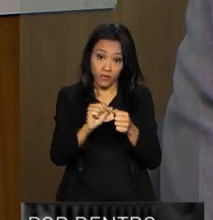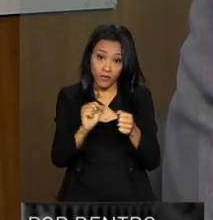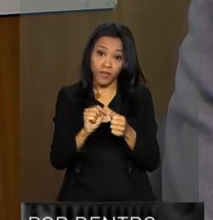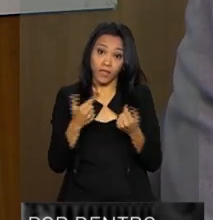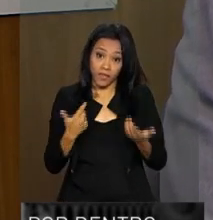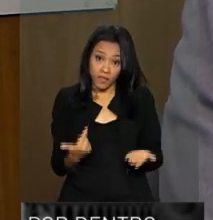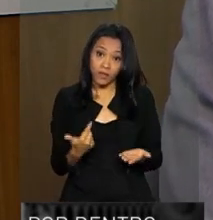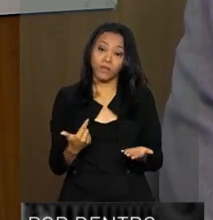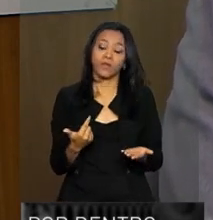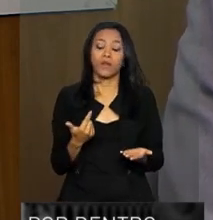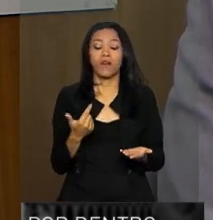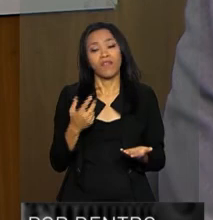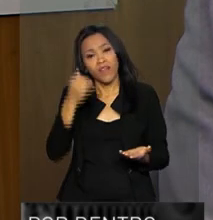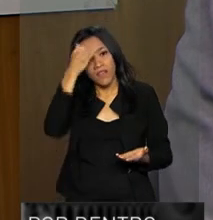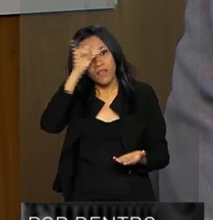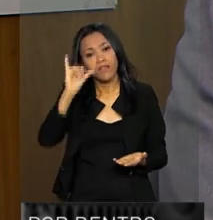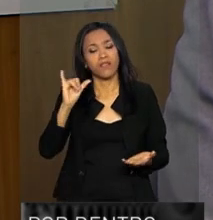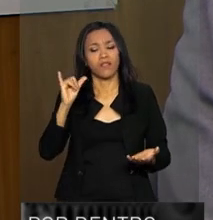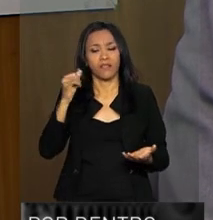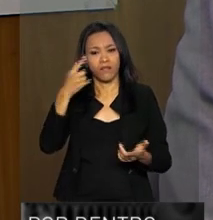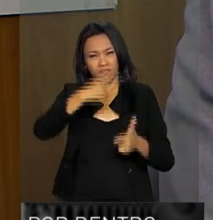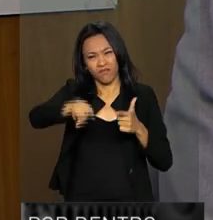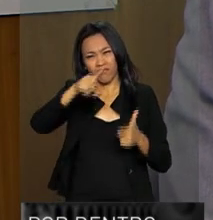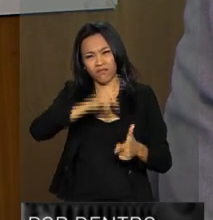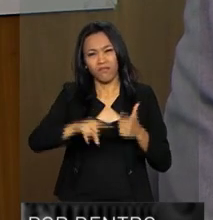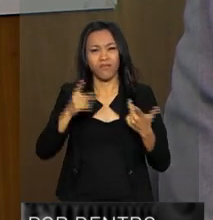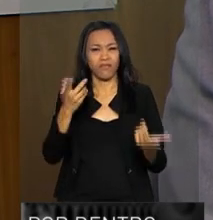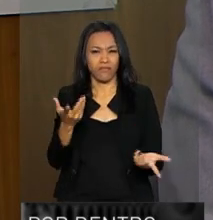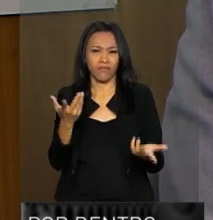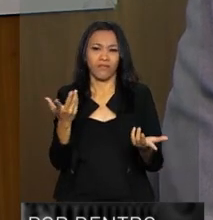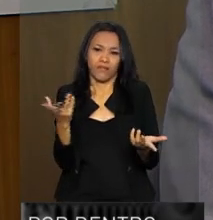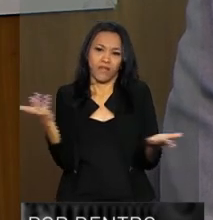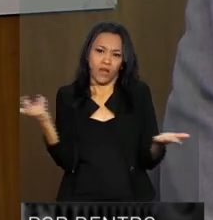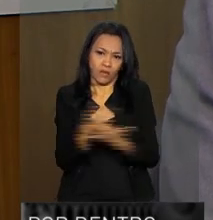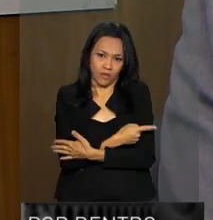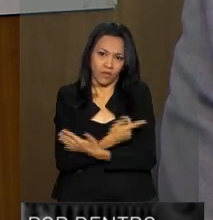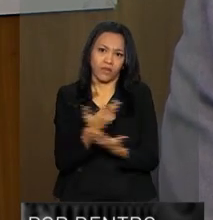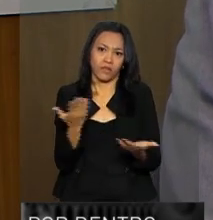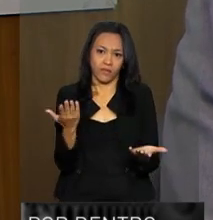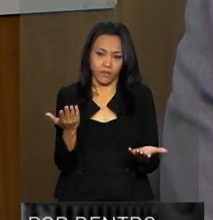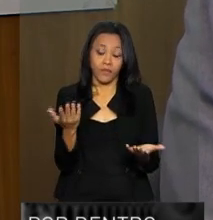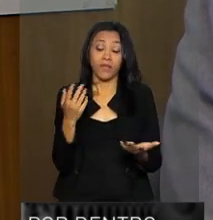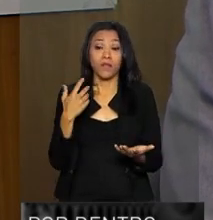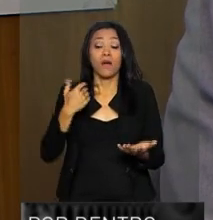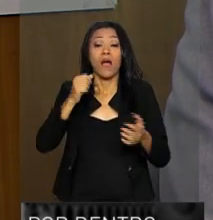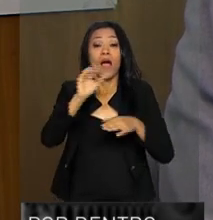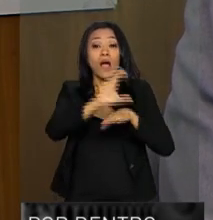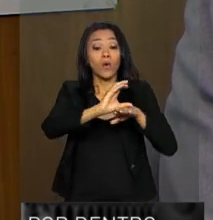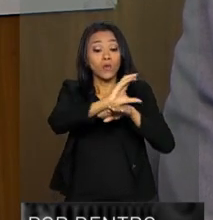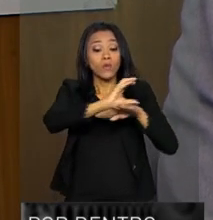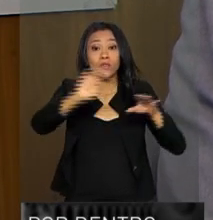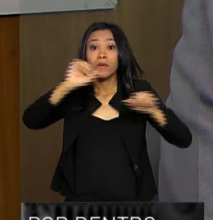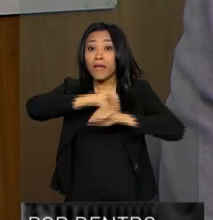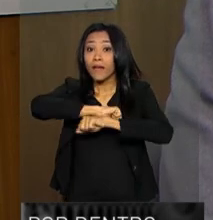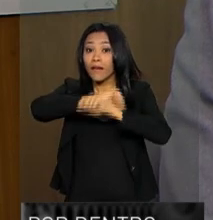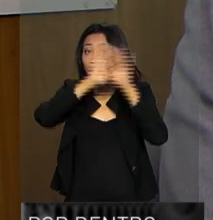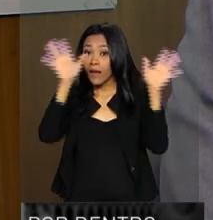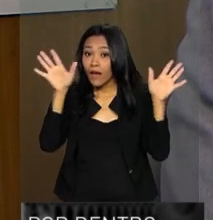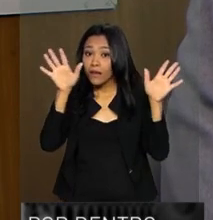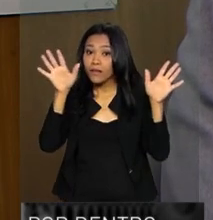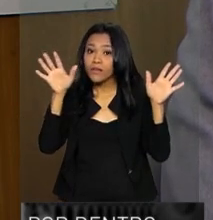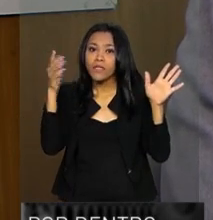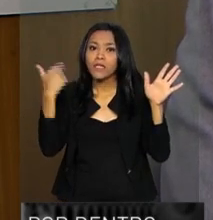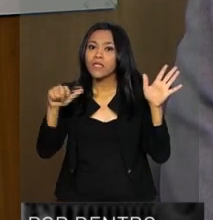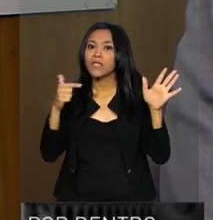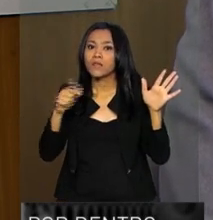elas deixaram de existir a nossa constituição é muito clara quando ela estabelece que não há